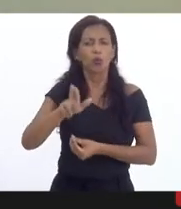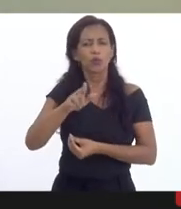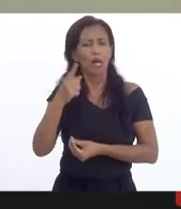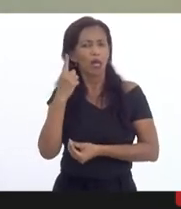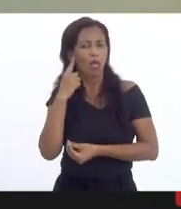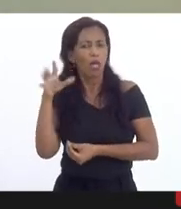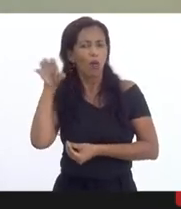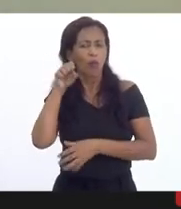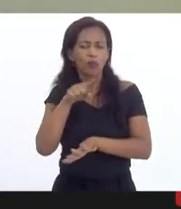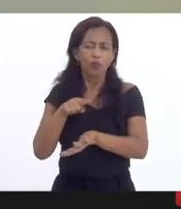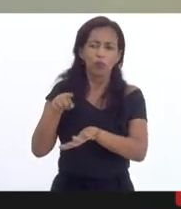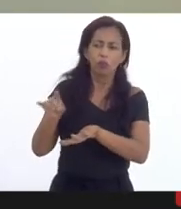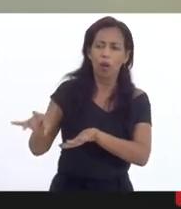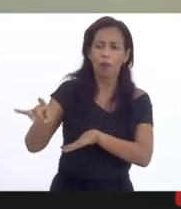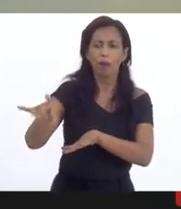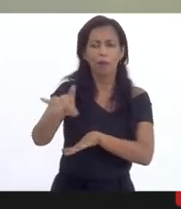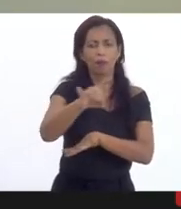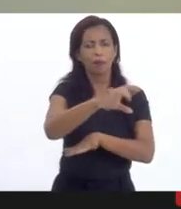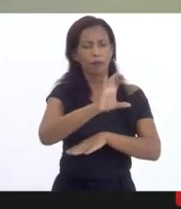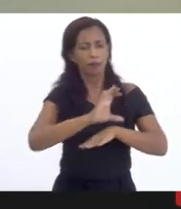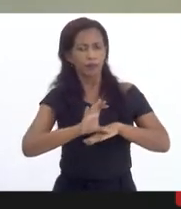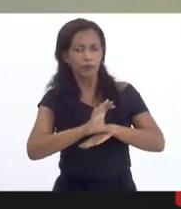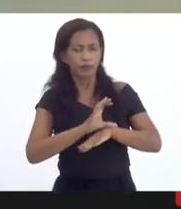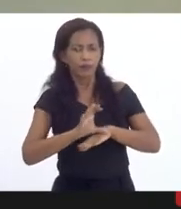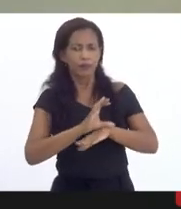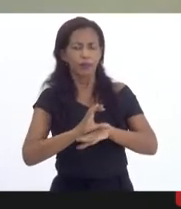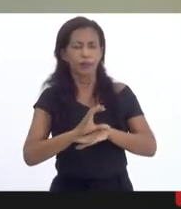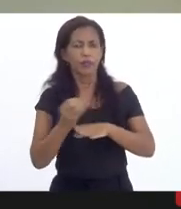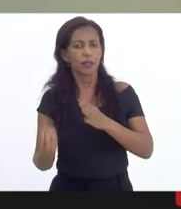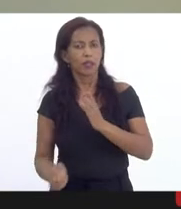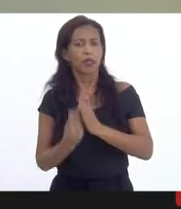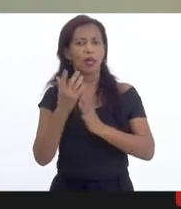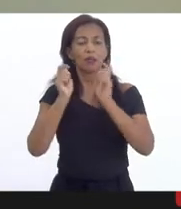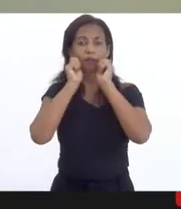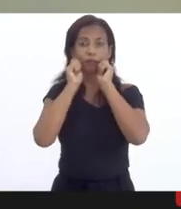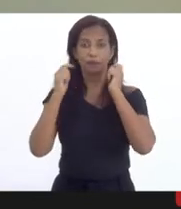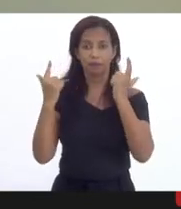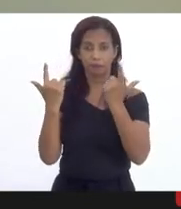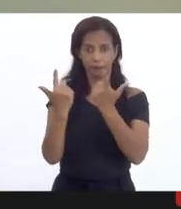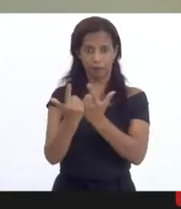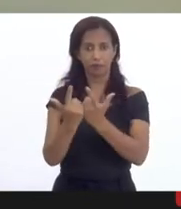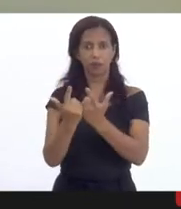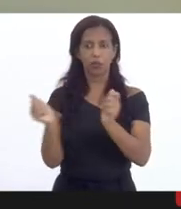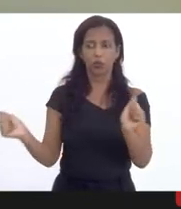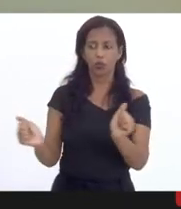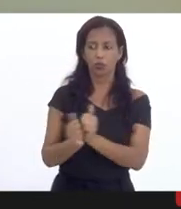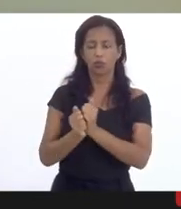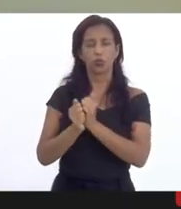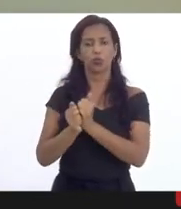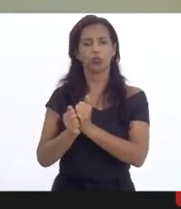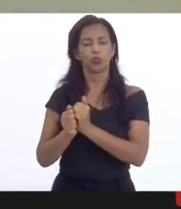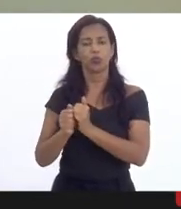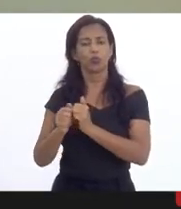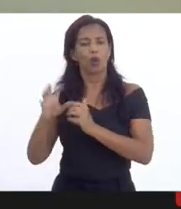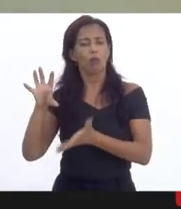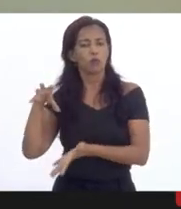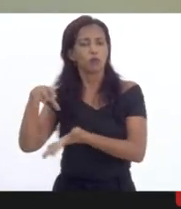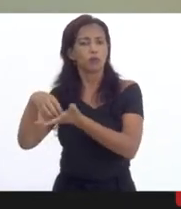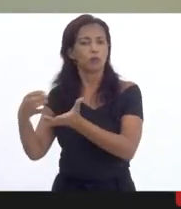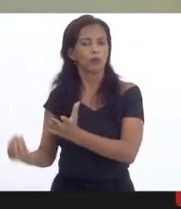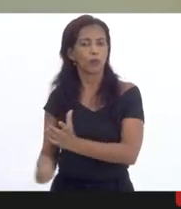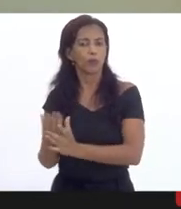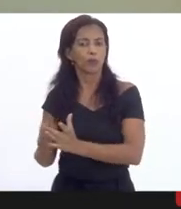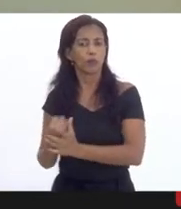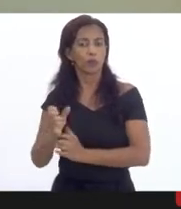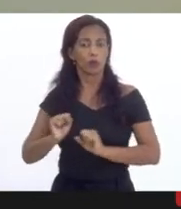dessa emenda constitucional criada pela Assembleia Legislativa, ouvir as universidades, o setor produtivo, eu reforço aqui